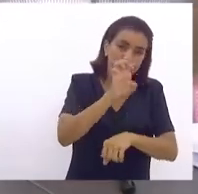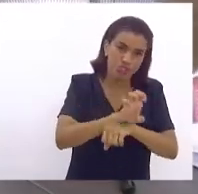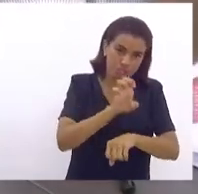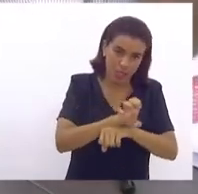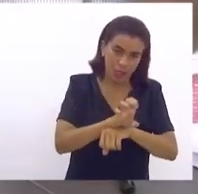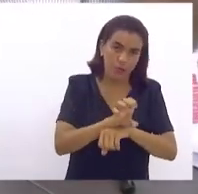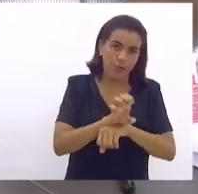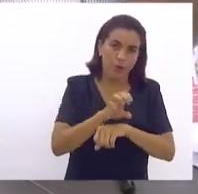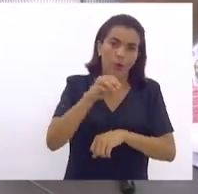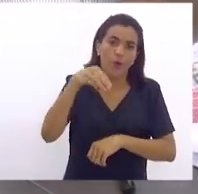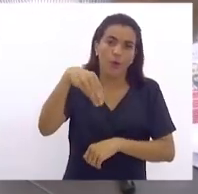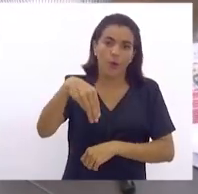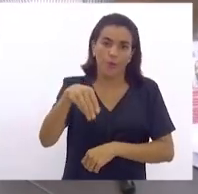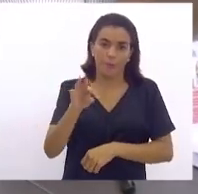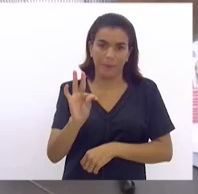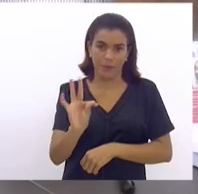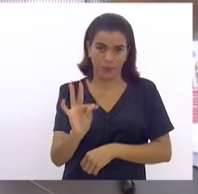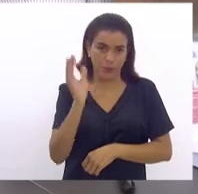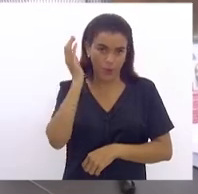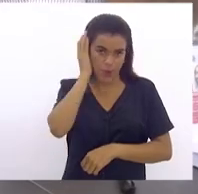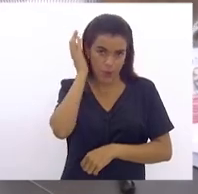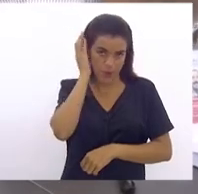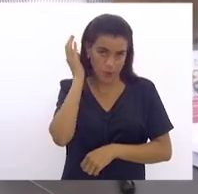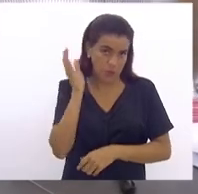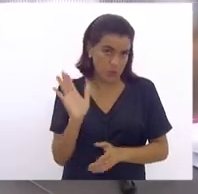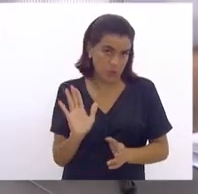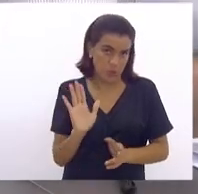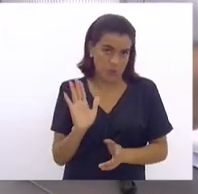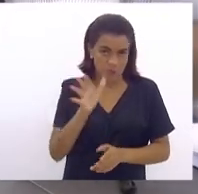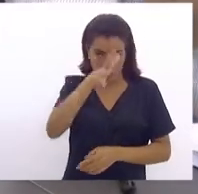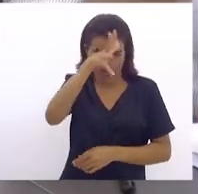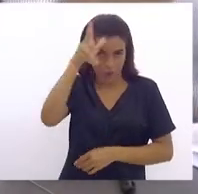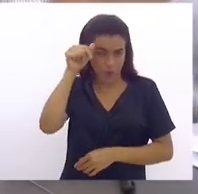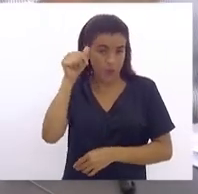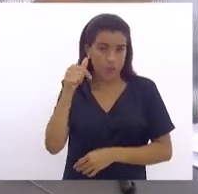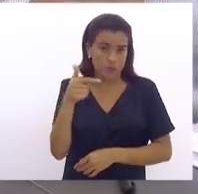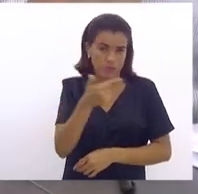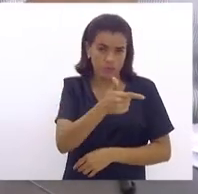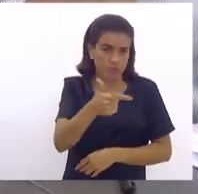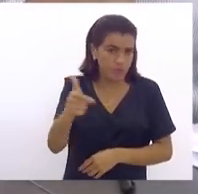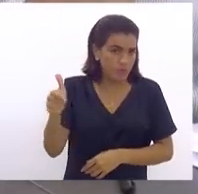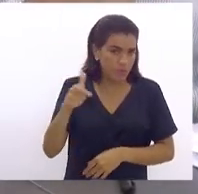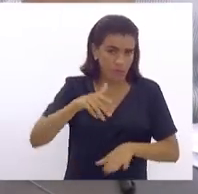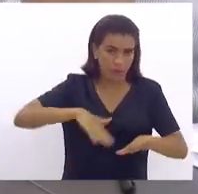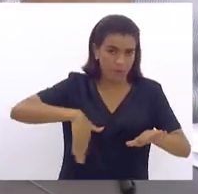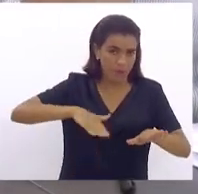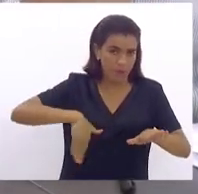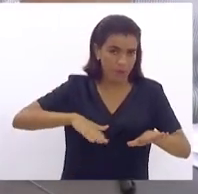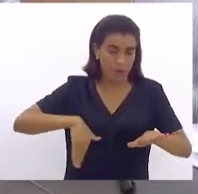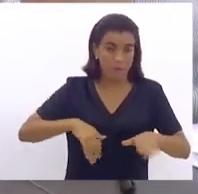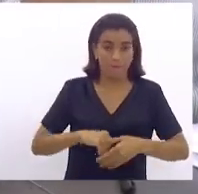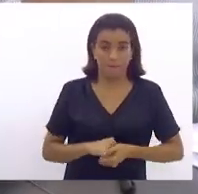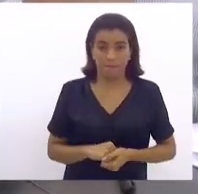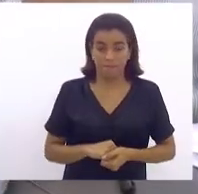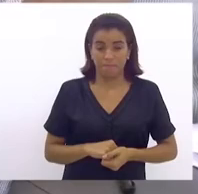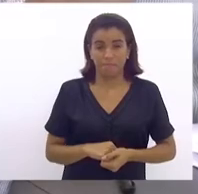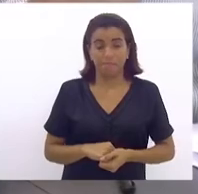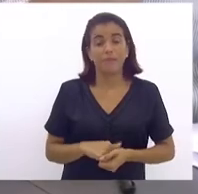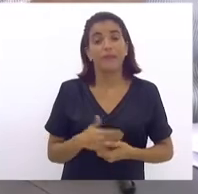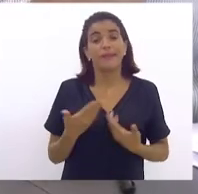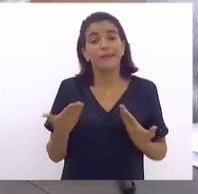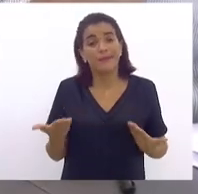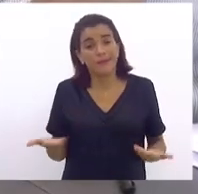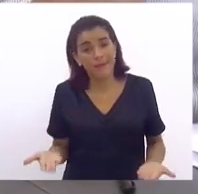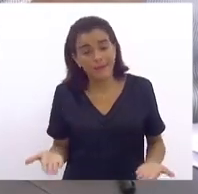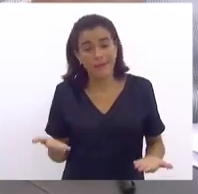uma reserva extrativista marinha. Mato Grosso não tem mar. E assim sucessivamente.